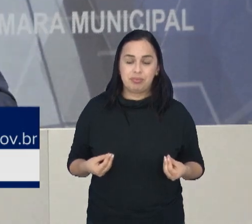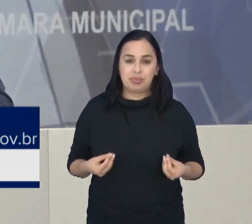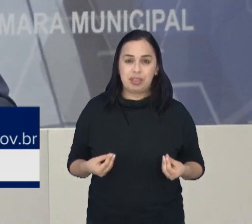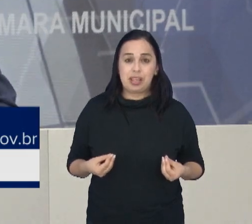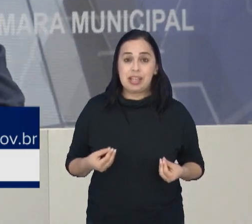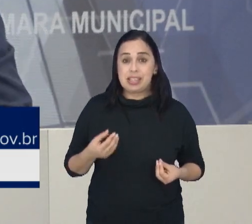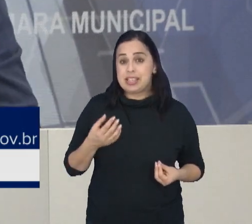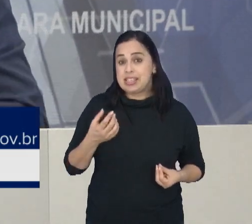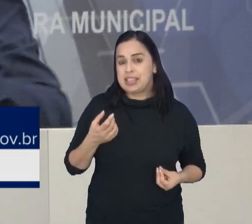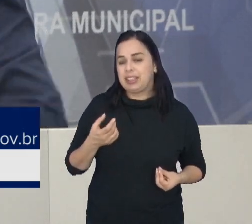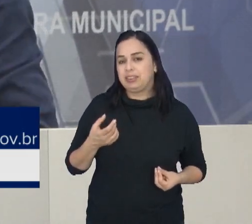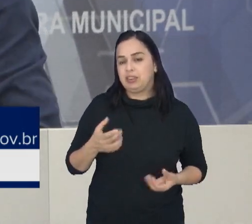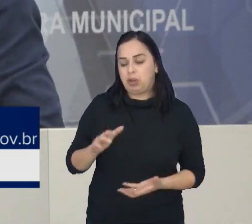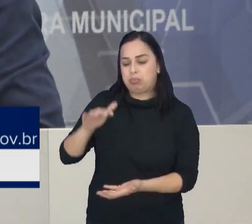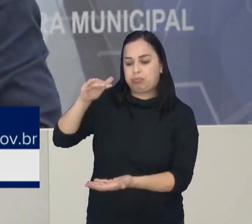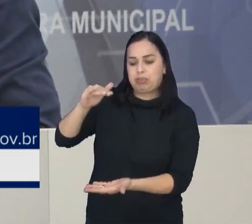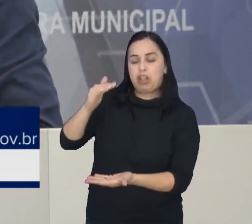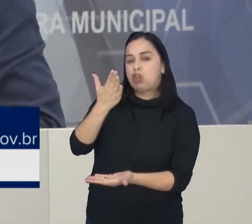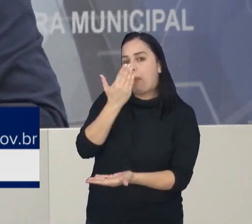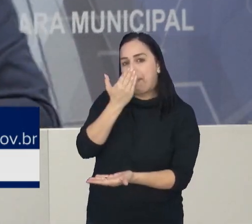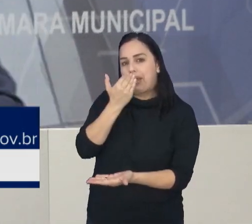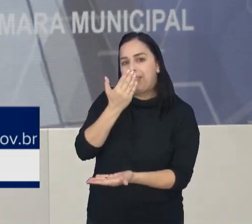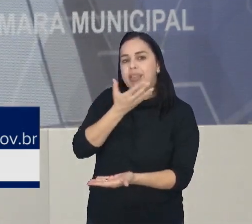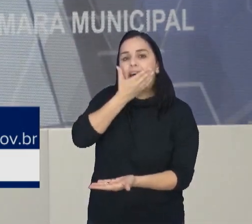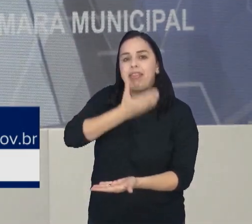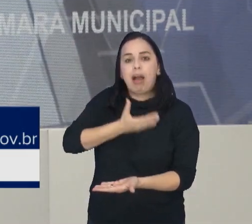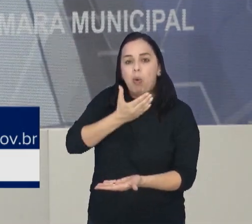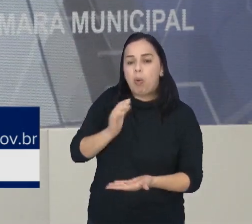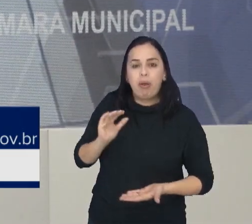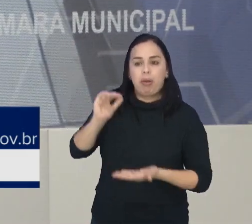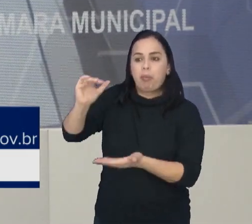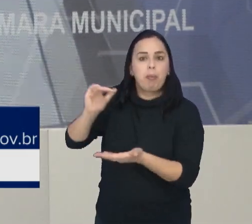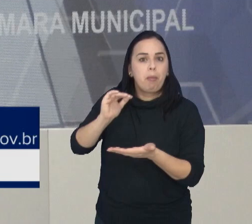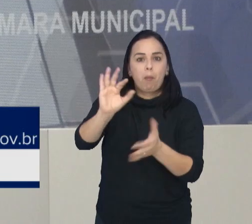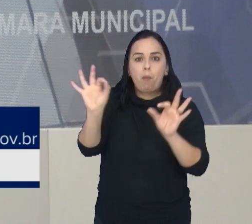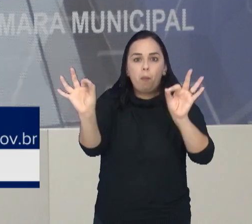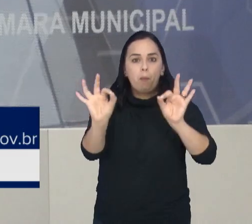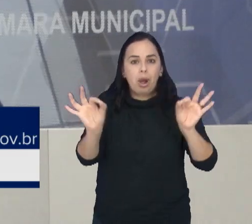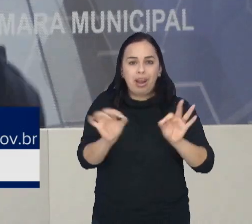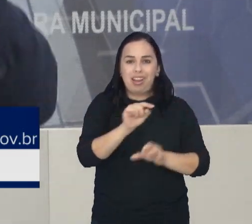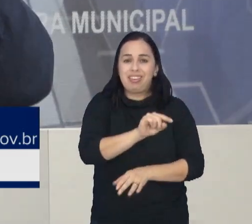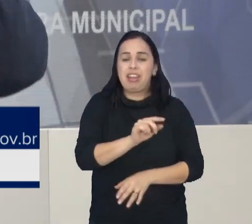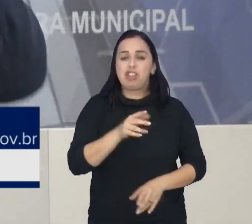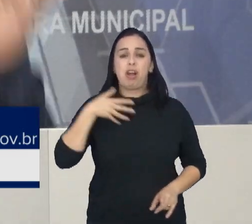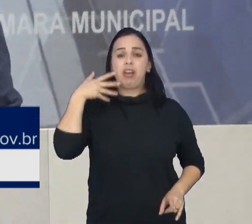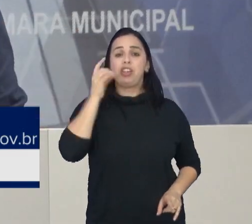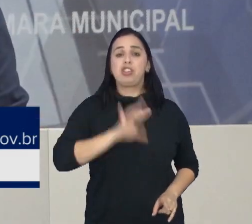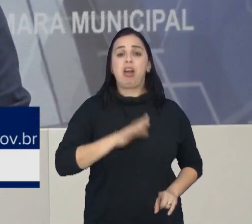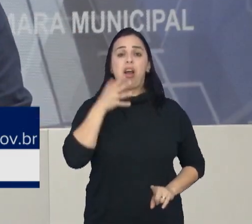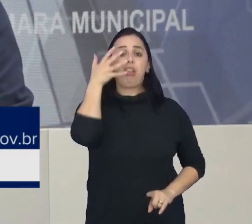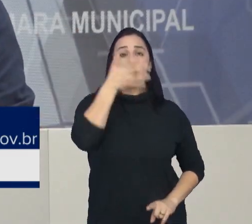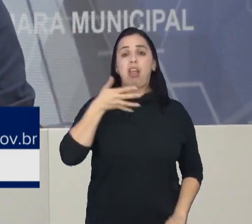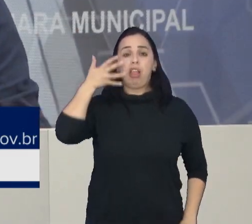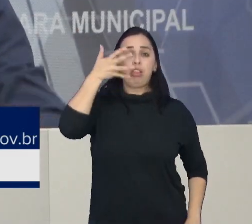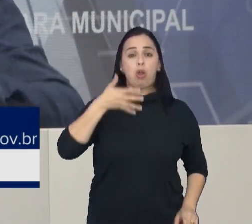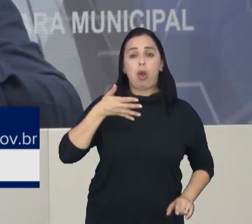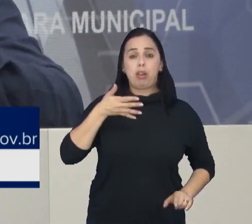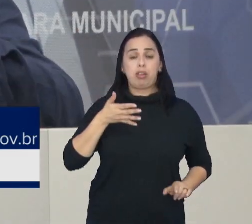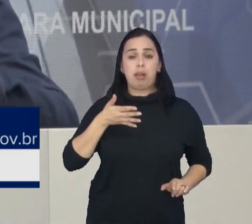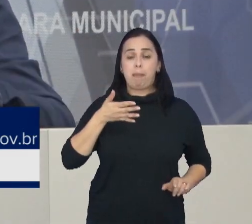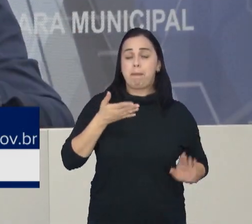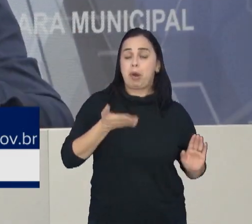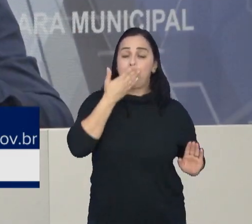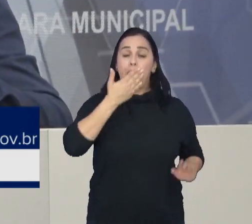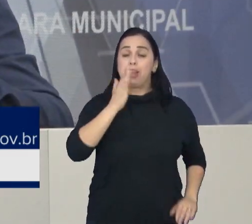a cesta de Natal para os servidores, não deram também. Ou seja, eles têm um discurso, uma falácia, mas na prática não